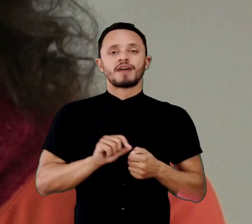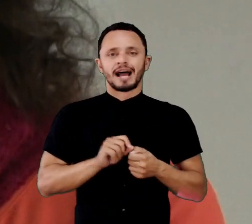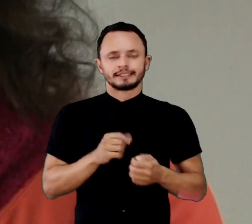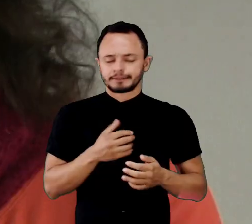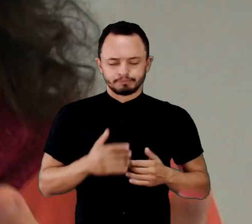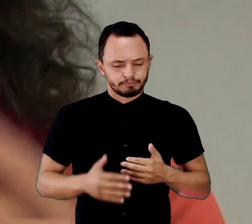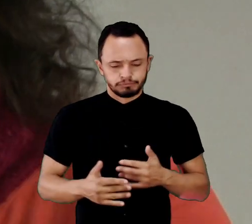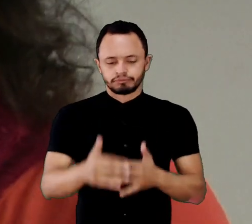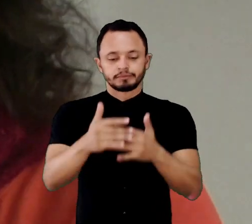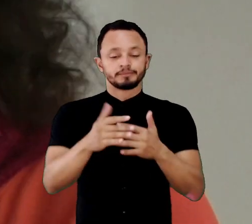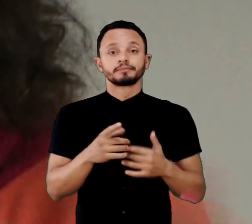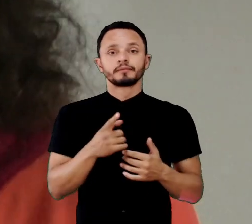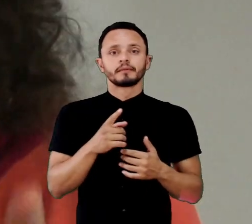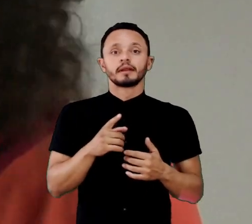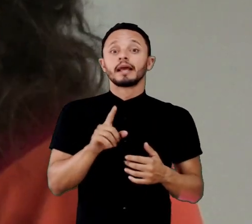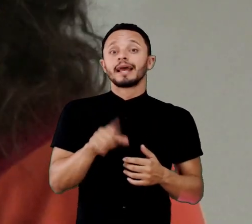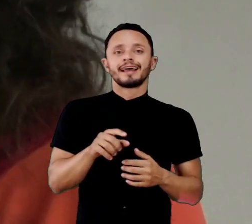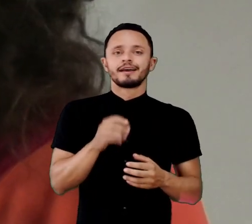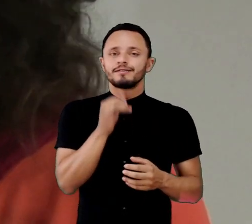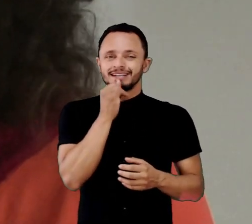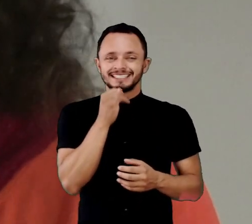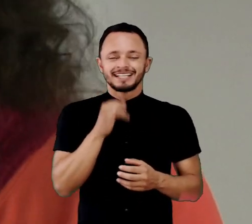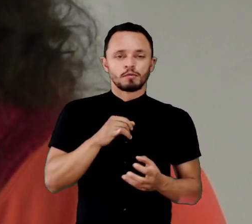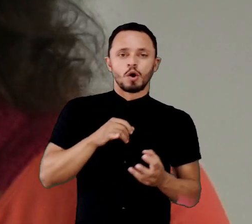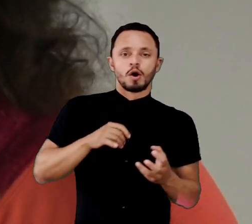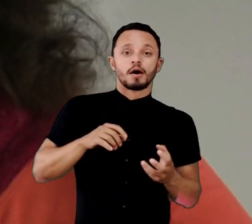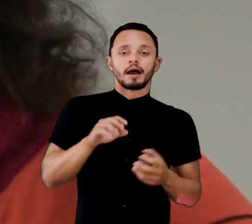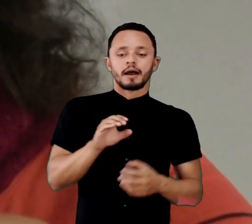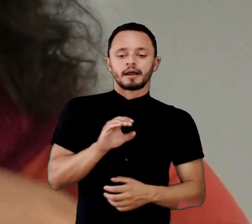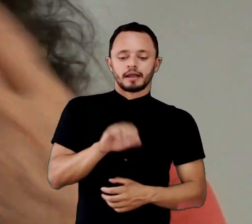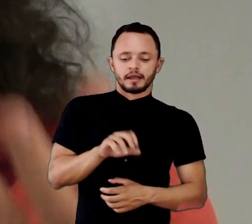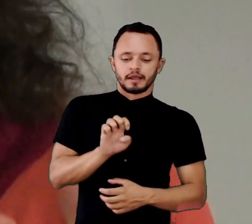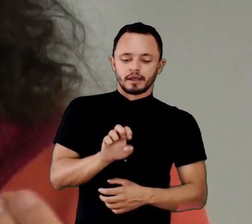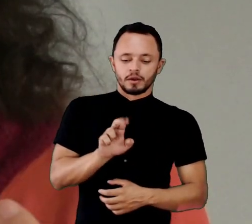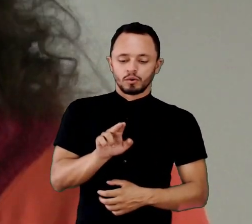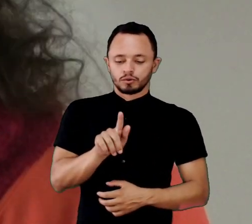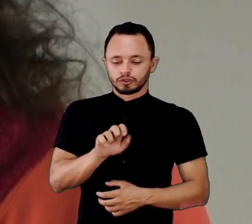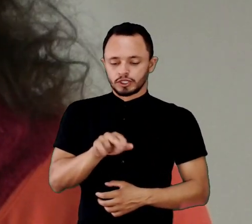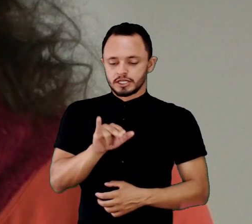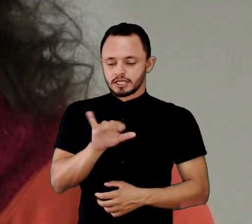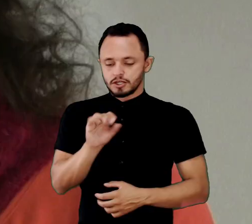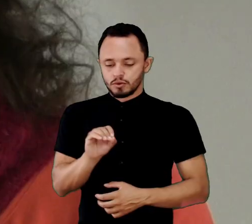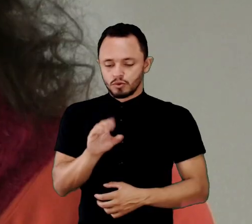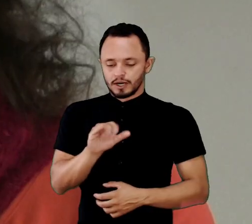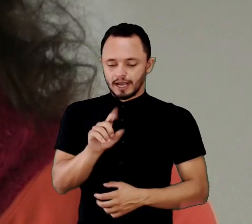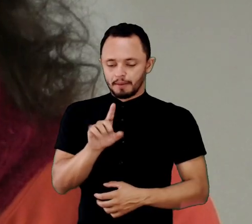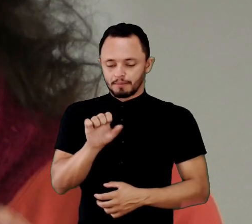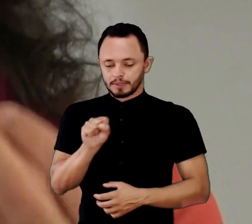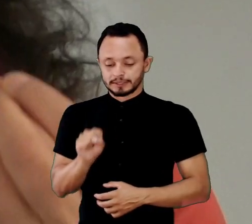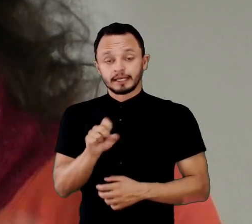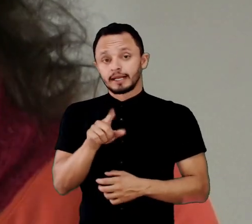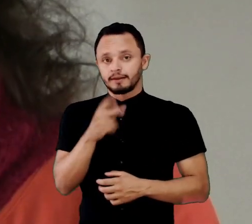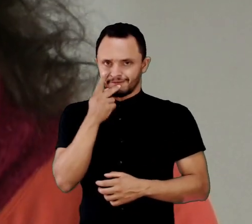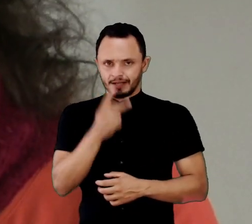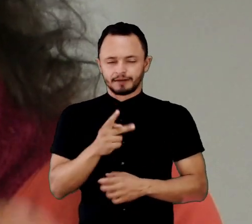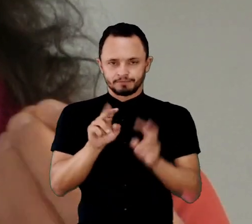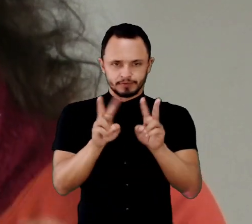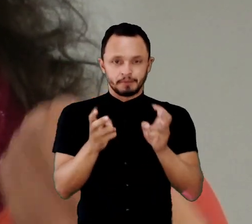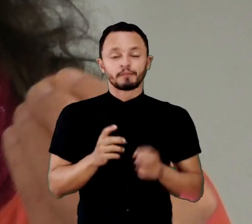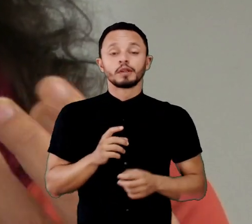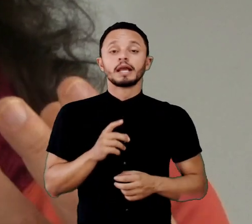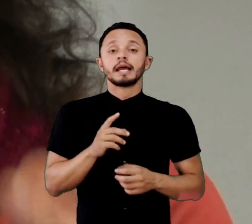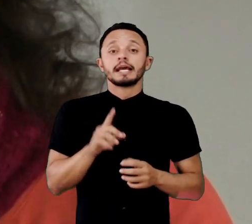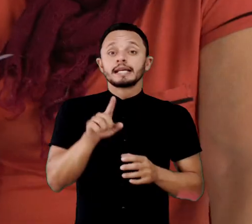Eugênio Barba fala disso, né? Que a partir do caos é que a gente consegue constituir uma obra teatral complexa